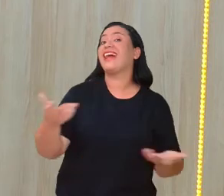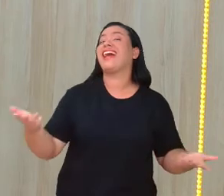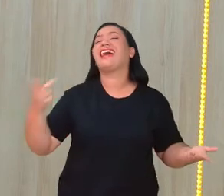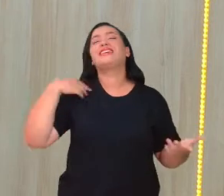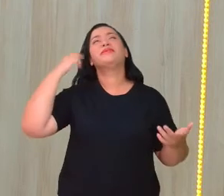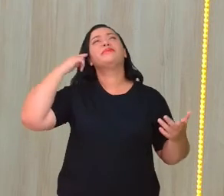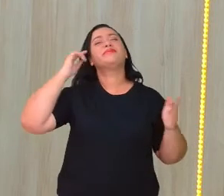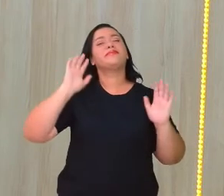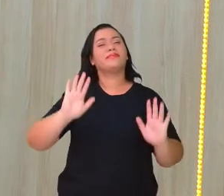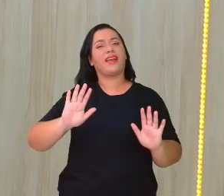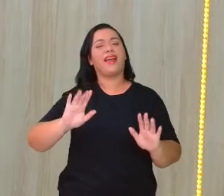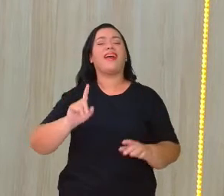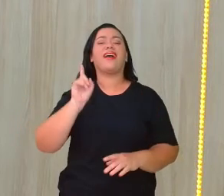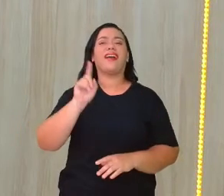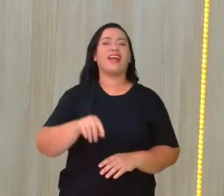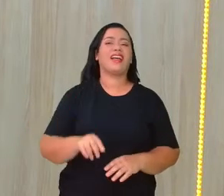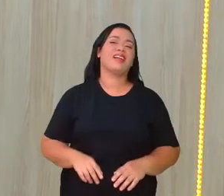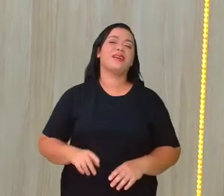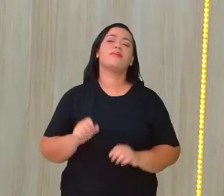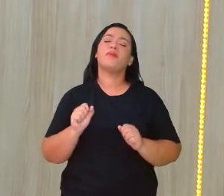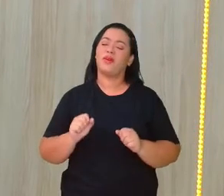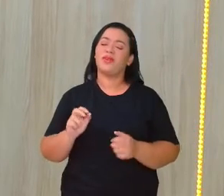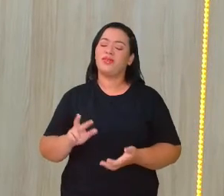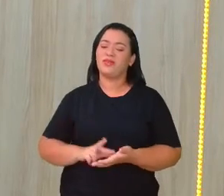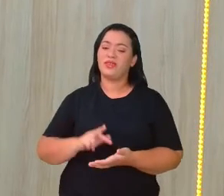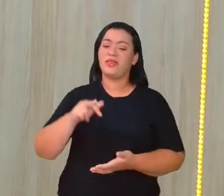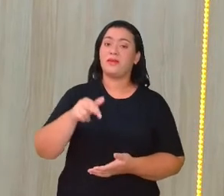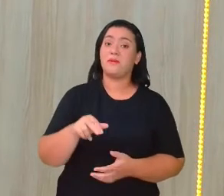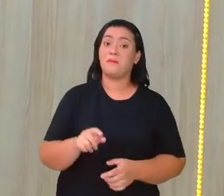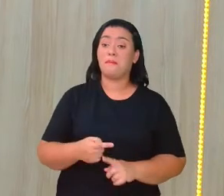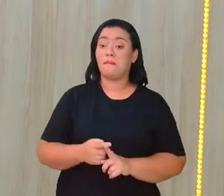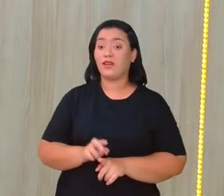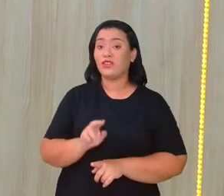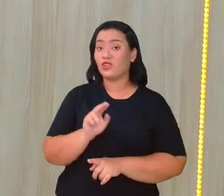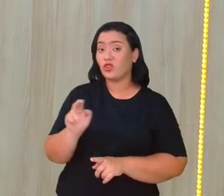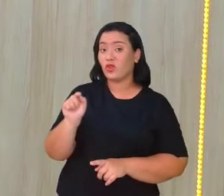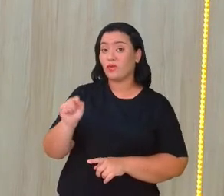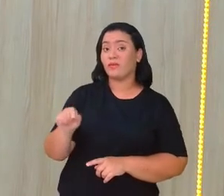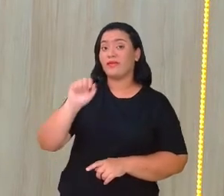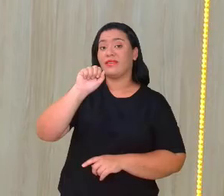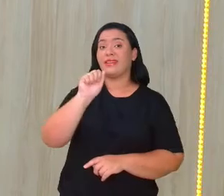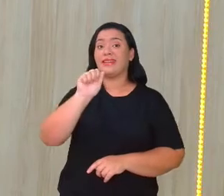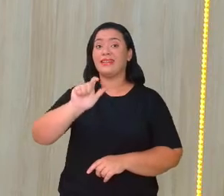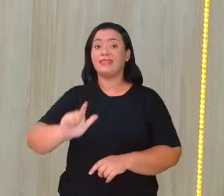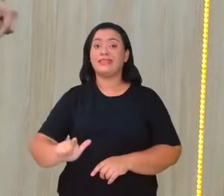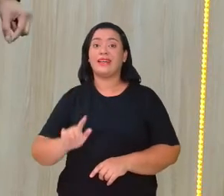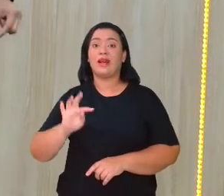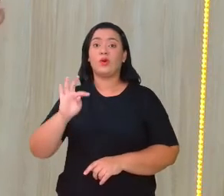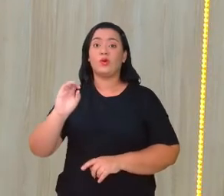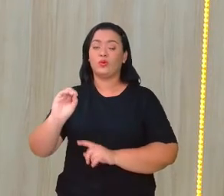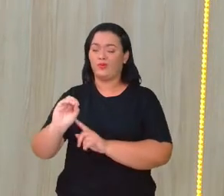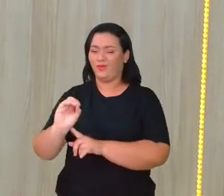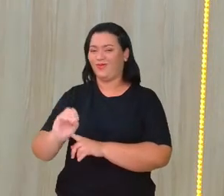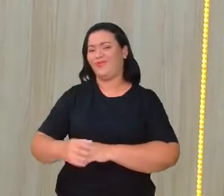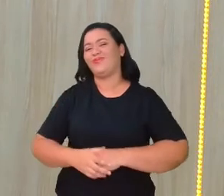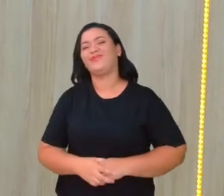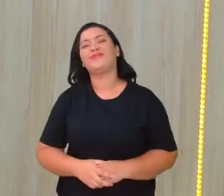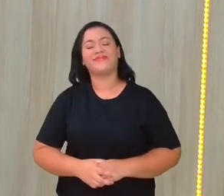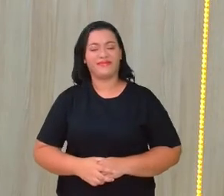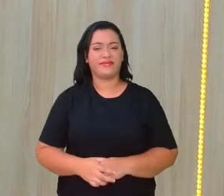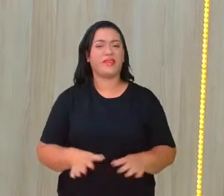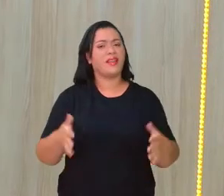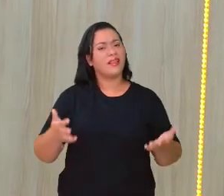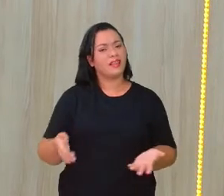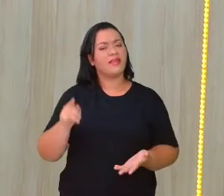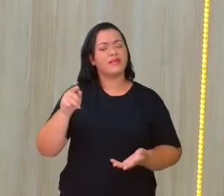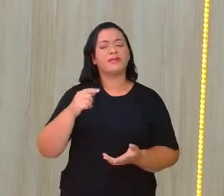agora, posso até ir, mas o nome disso aqui é salto. Eu estou saltando, tá? Então é coisa